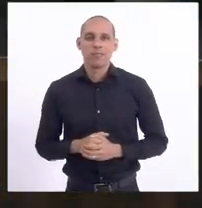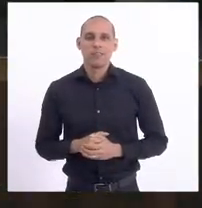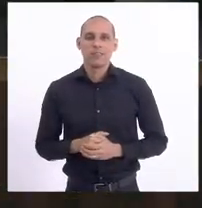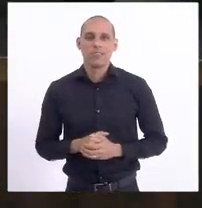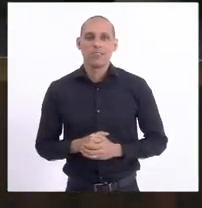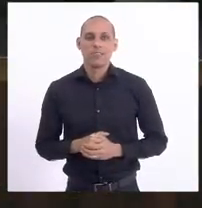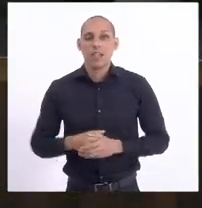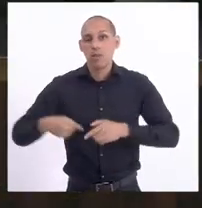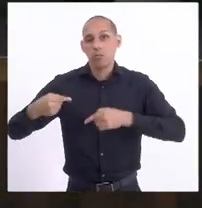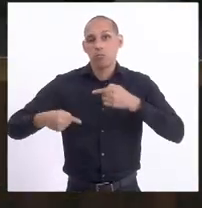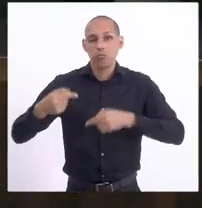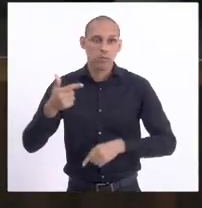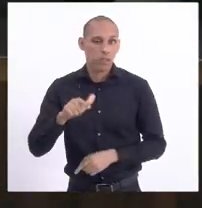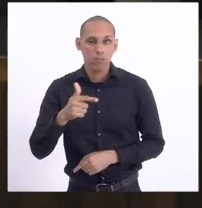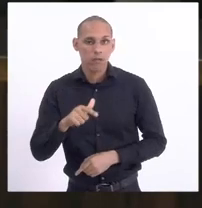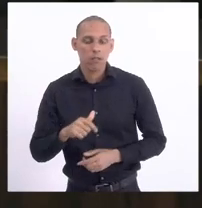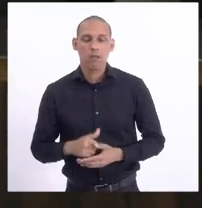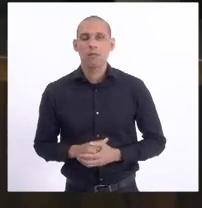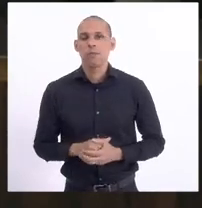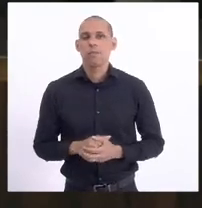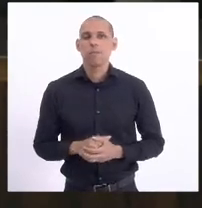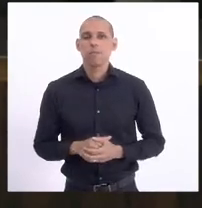Não havendo quem queira discutir,